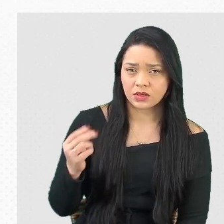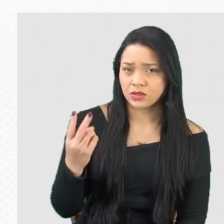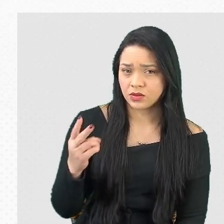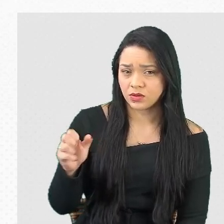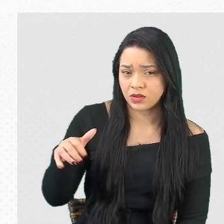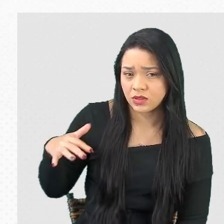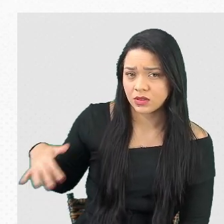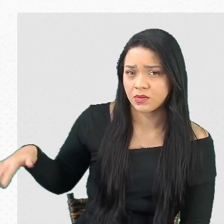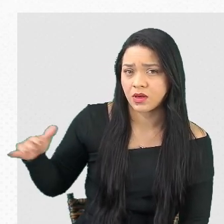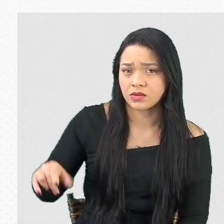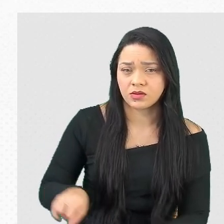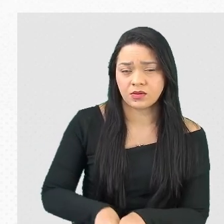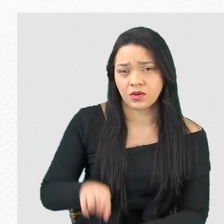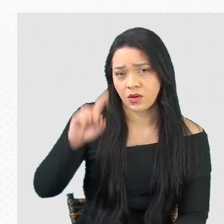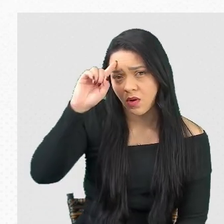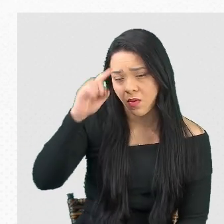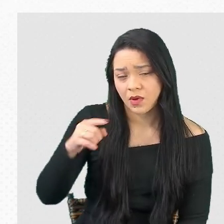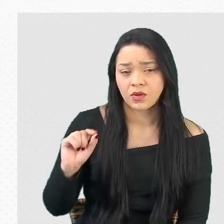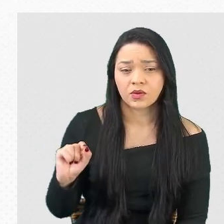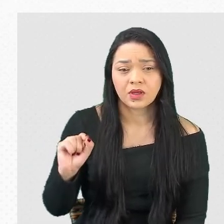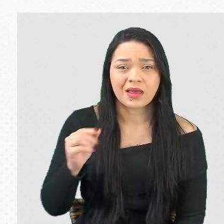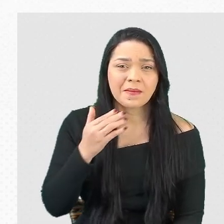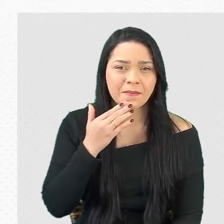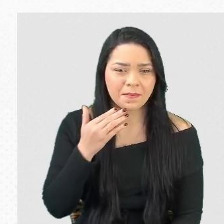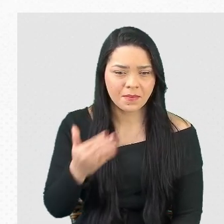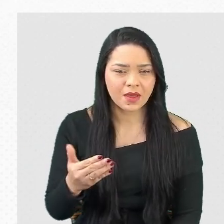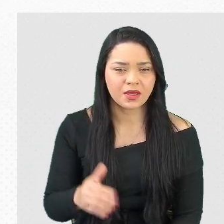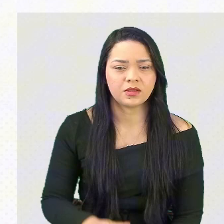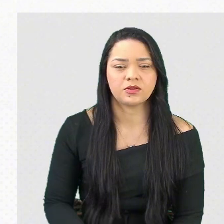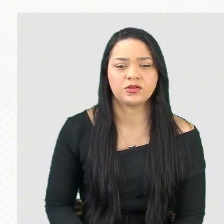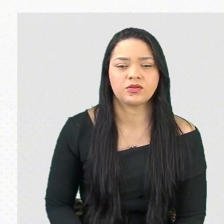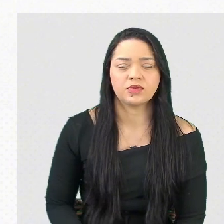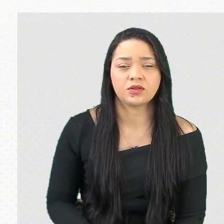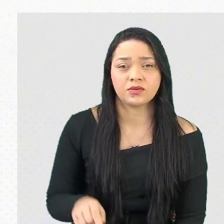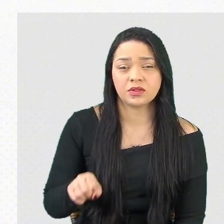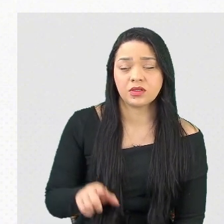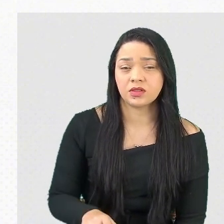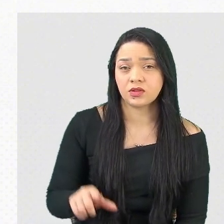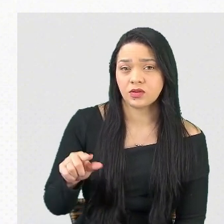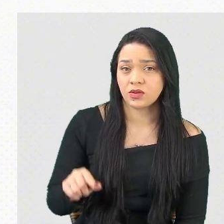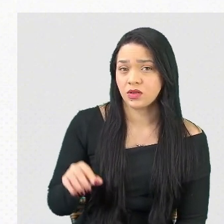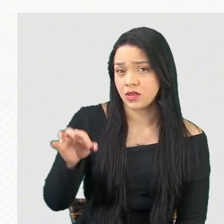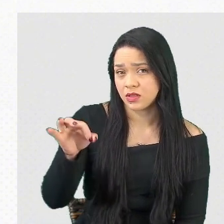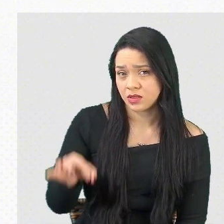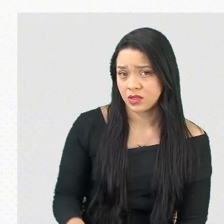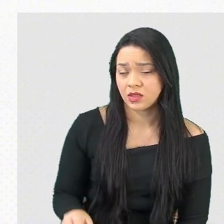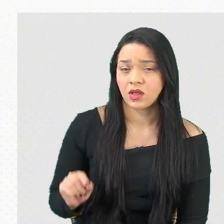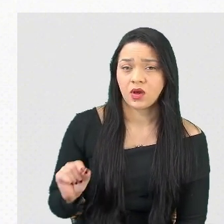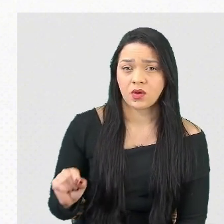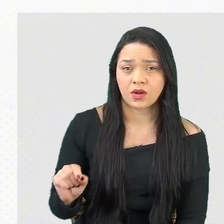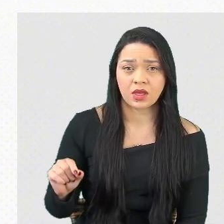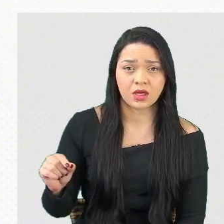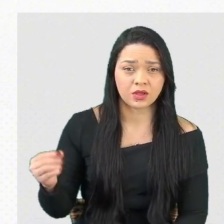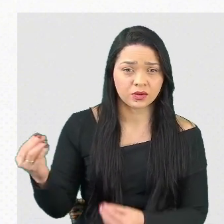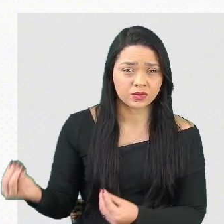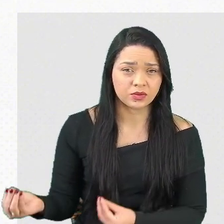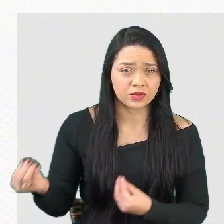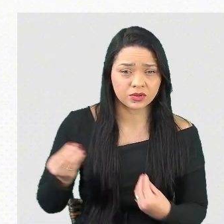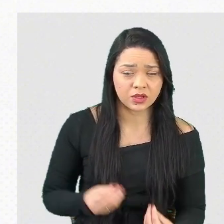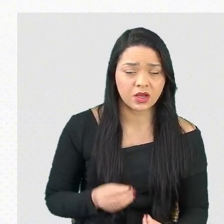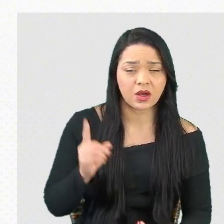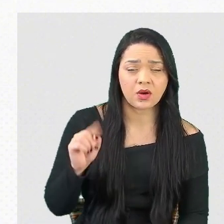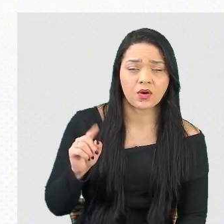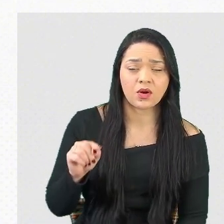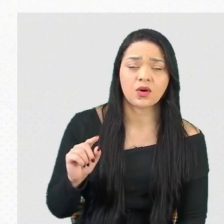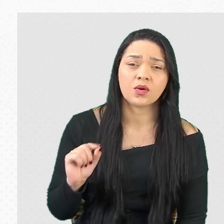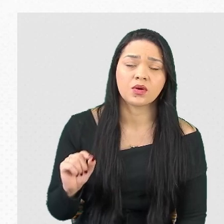mas o comando da questão pede, né, que você marque a alternativa que nos dá exatamente a